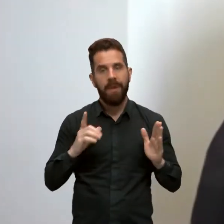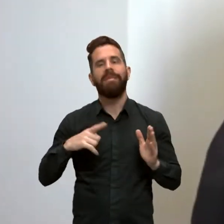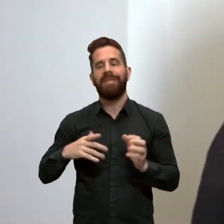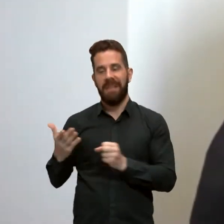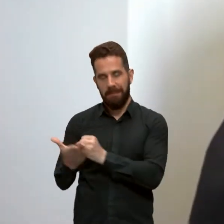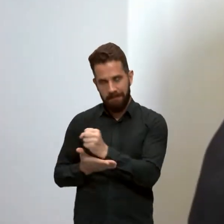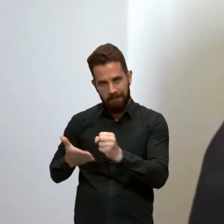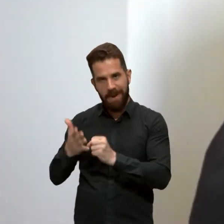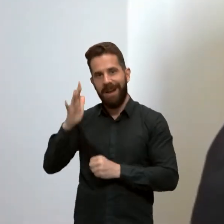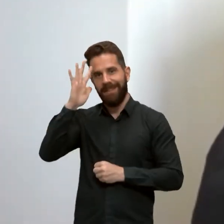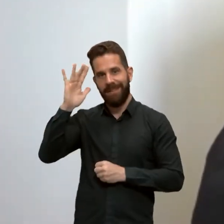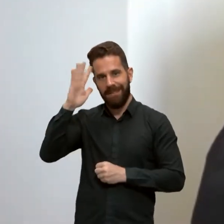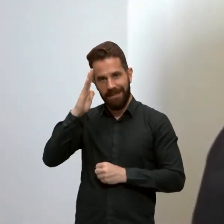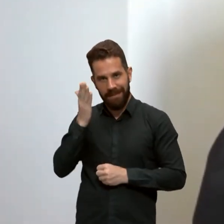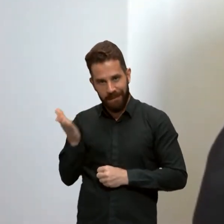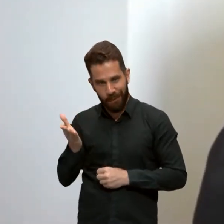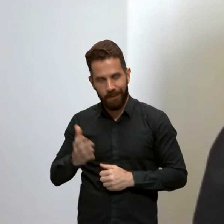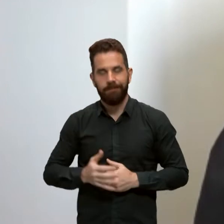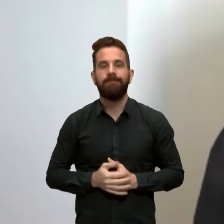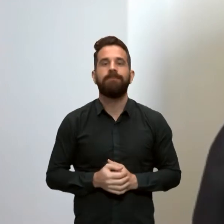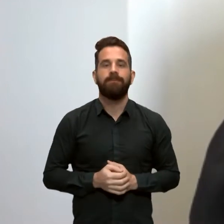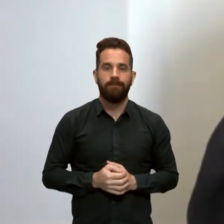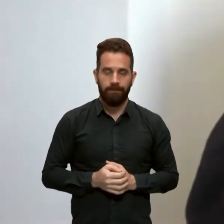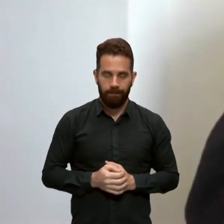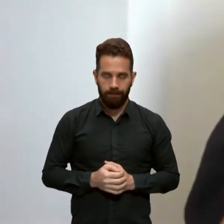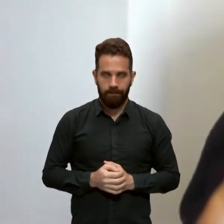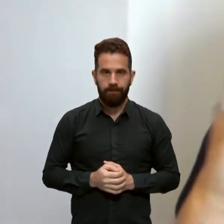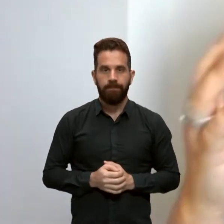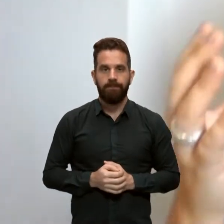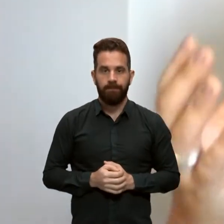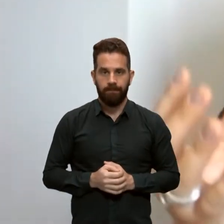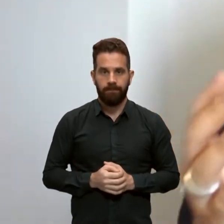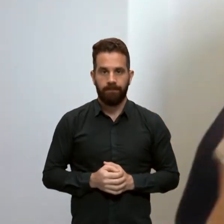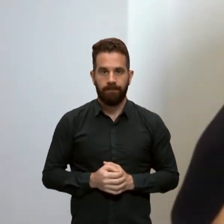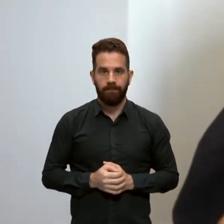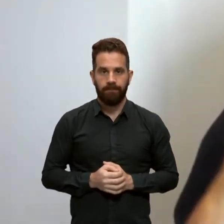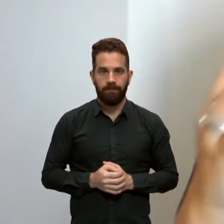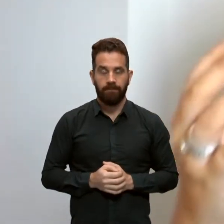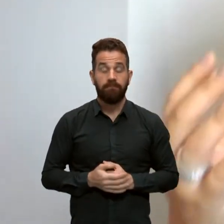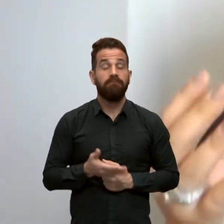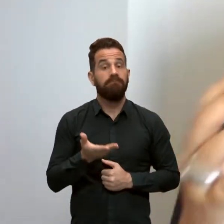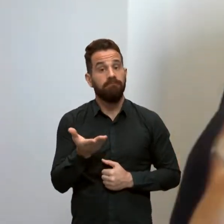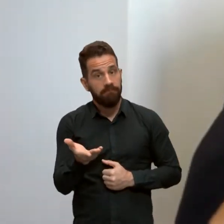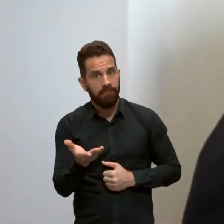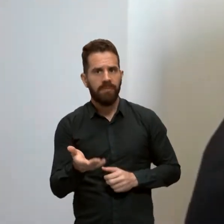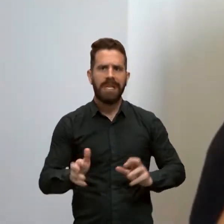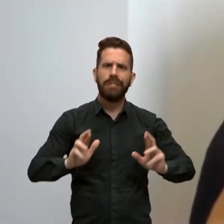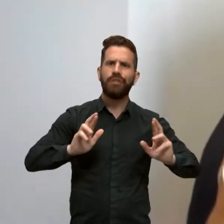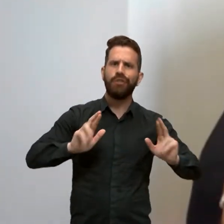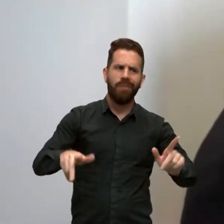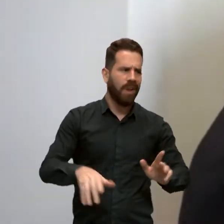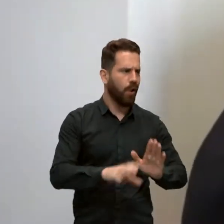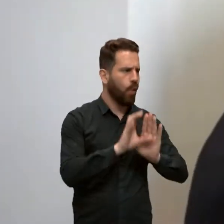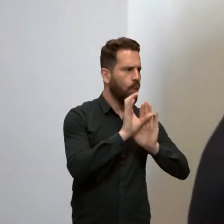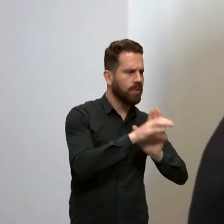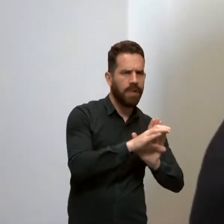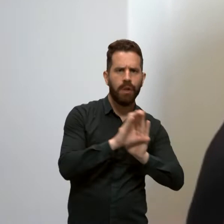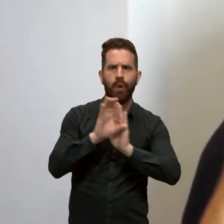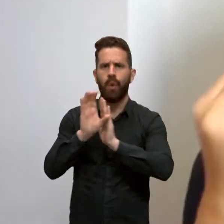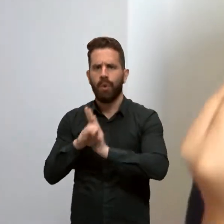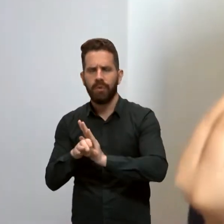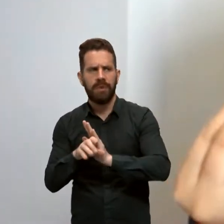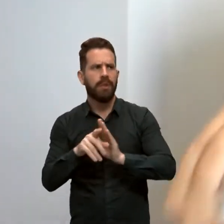essa perspectiva teórica. E para tratar da diferença, né, dos conceitos